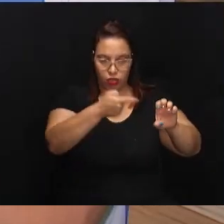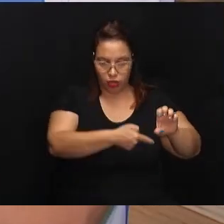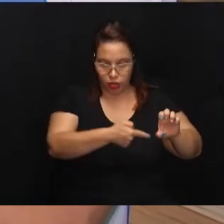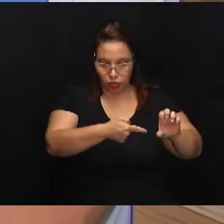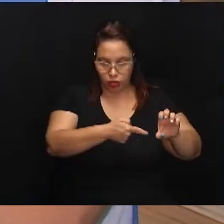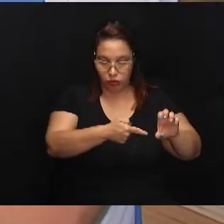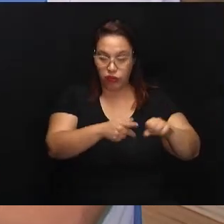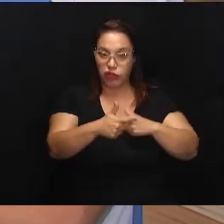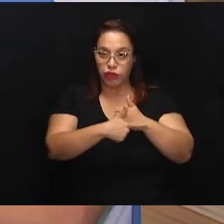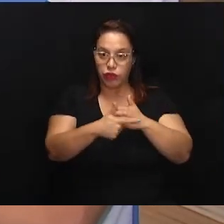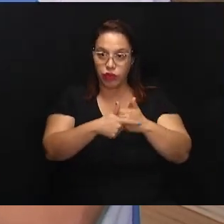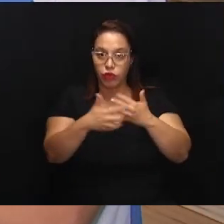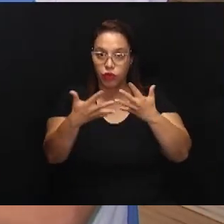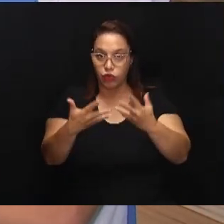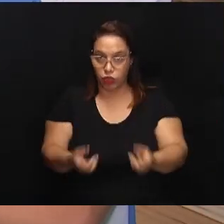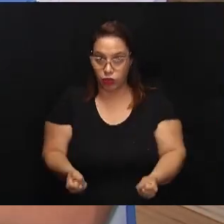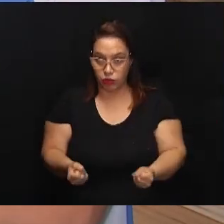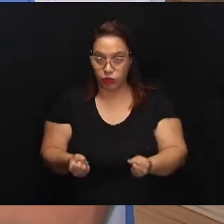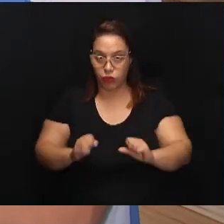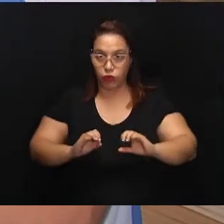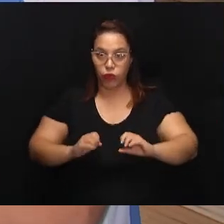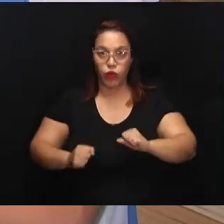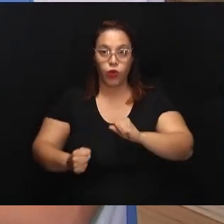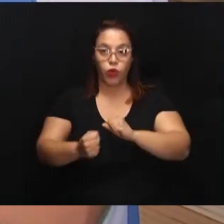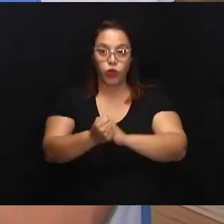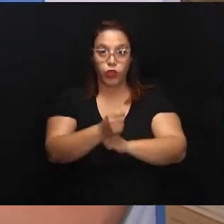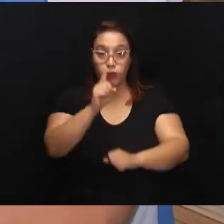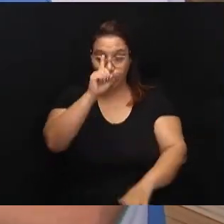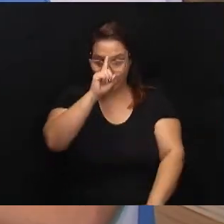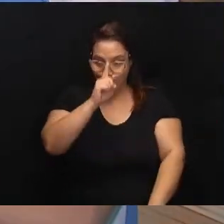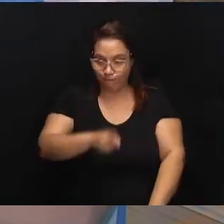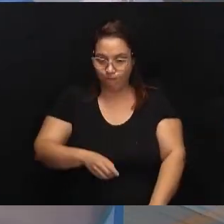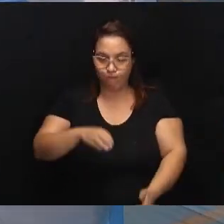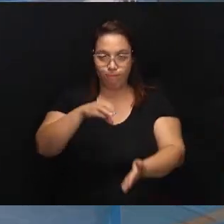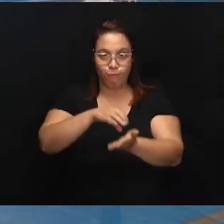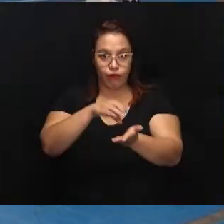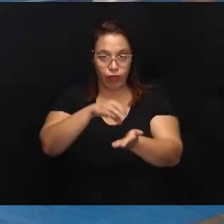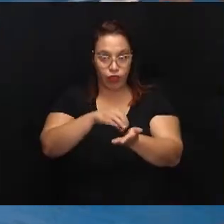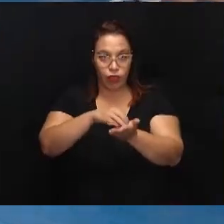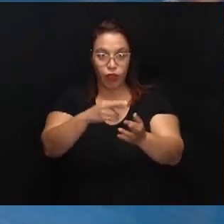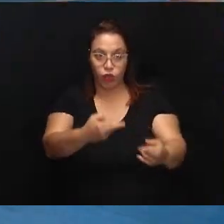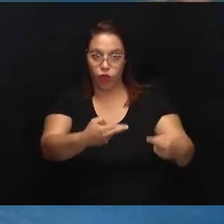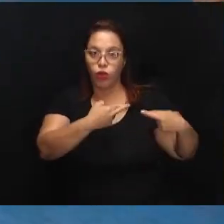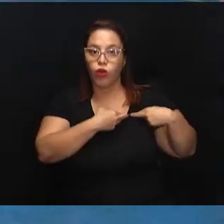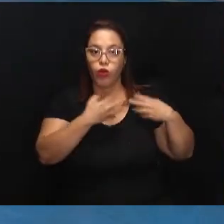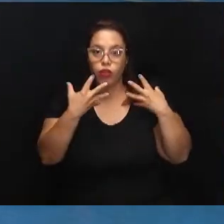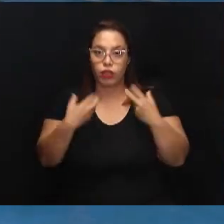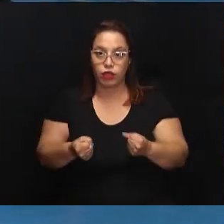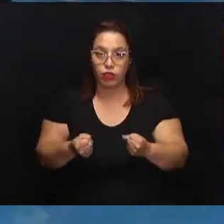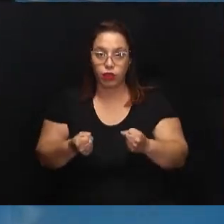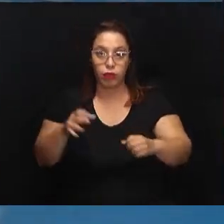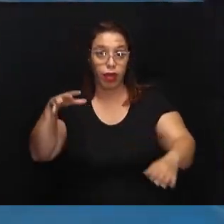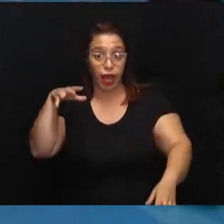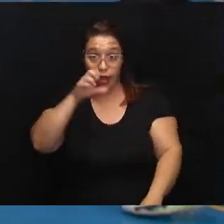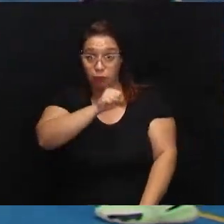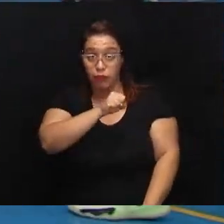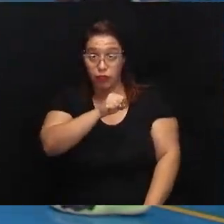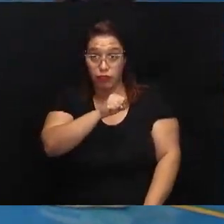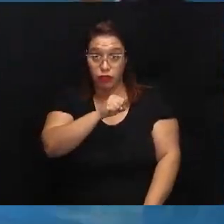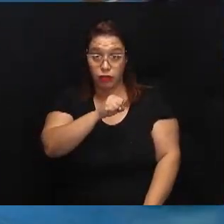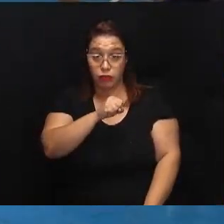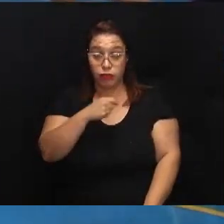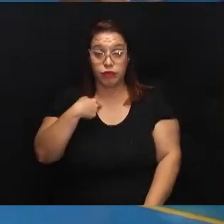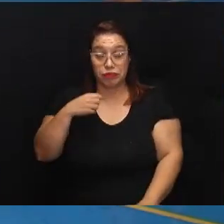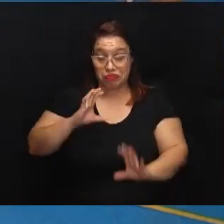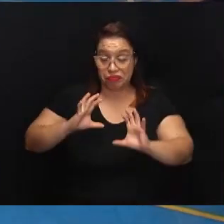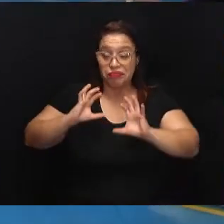têm o papel tanto de recepção quanto de definição. Os centrais, eles são responsáveis por receber as bolas mais rápidas. Nós, do voleibol,